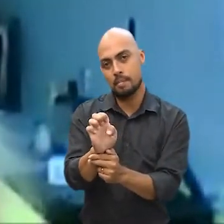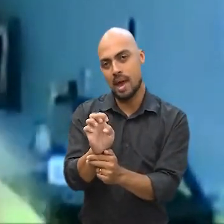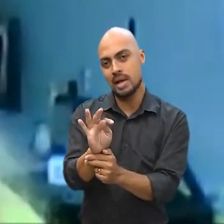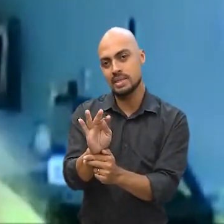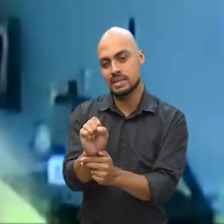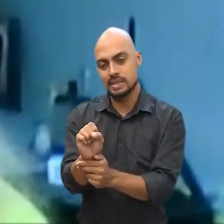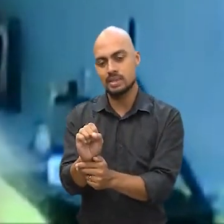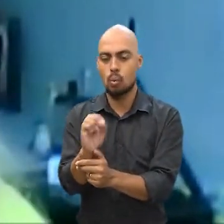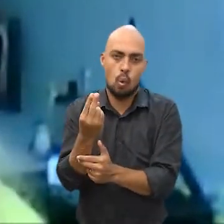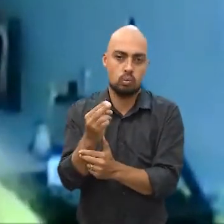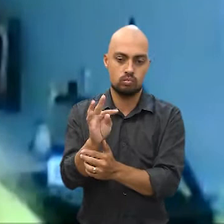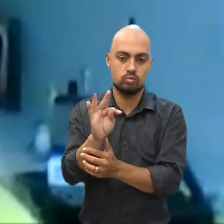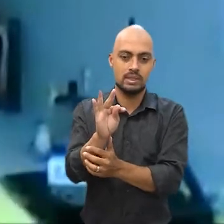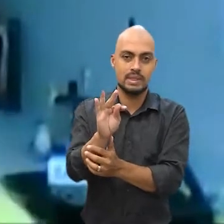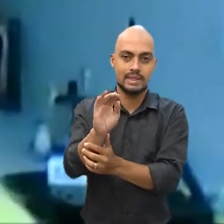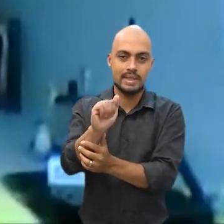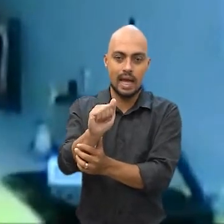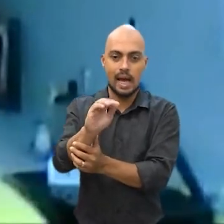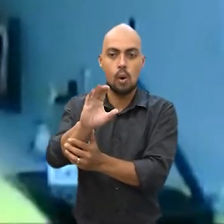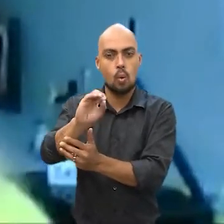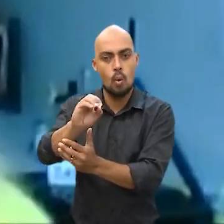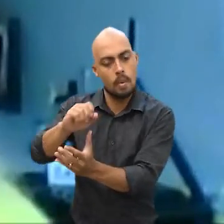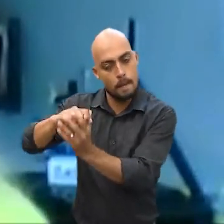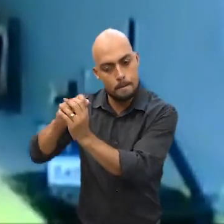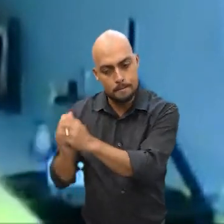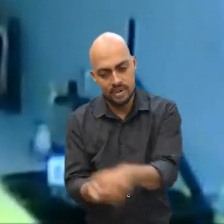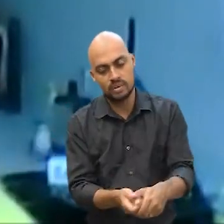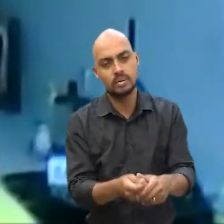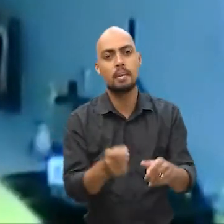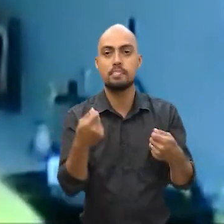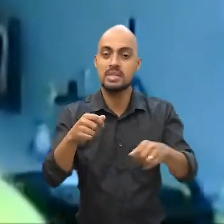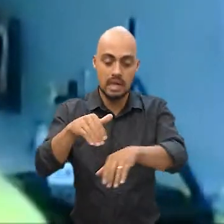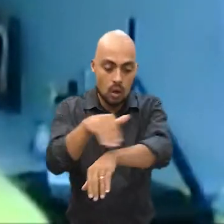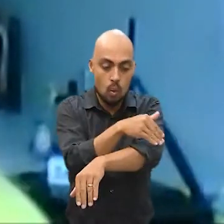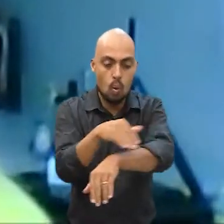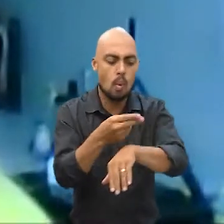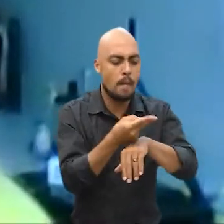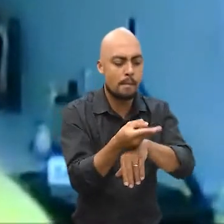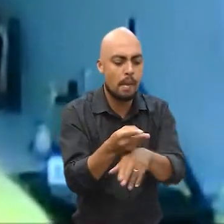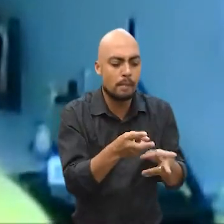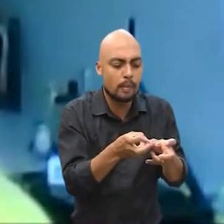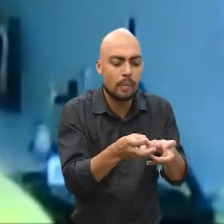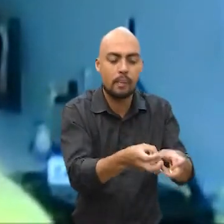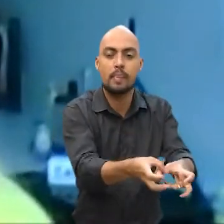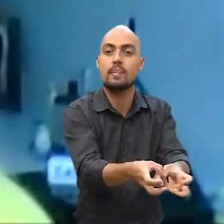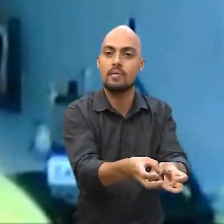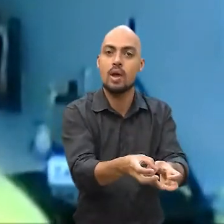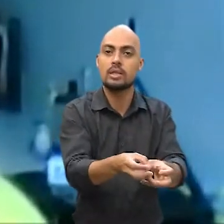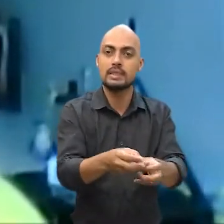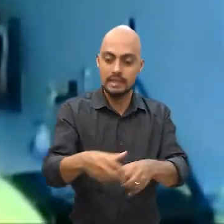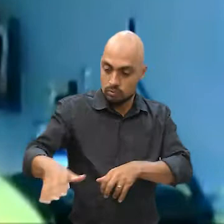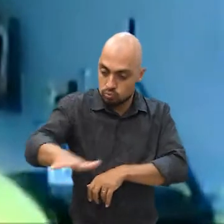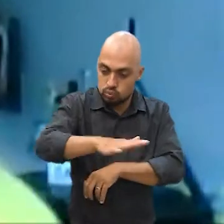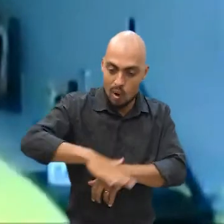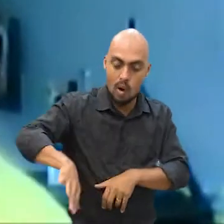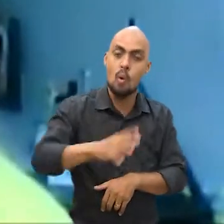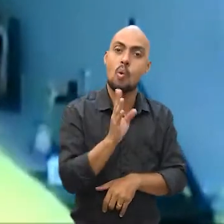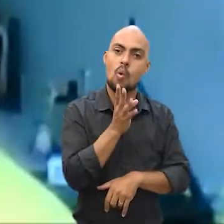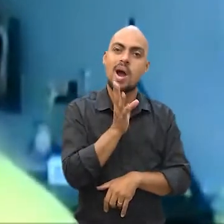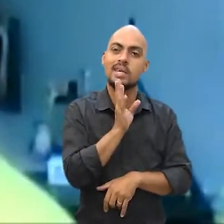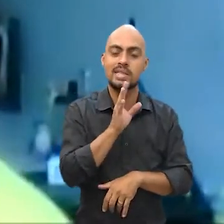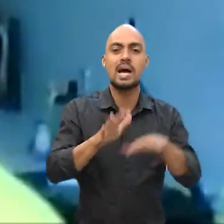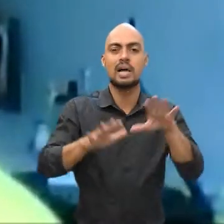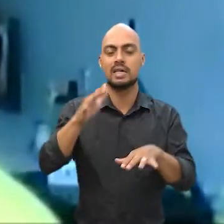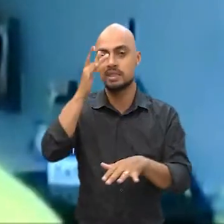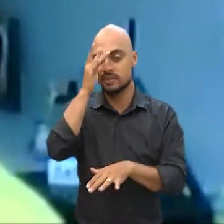de bicicleta, explorar a rua, né? Então, brincar de manda-rua e conhecer o entorno da casa também, porque muitas vezes estão